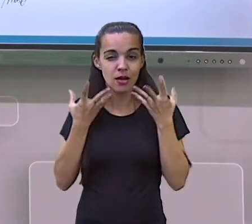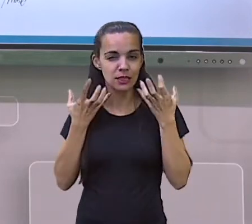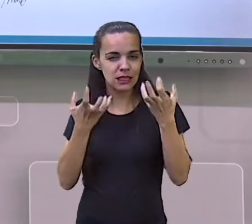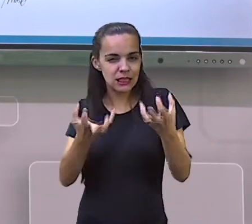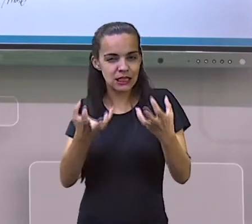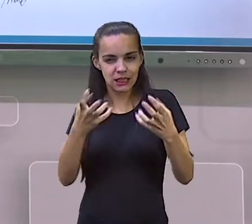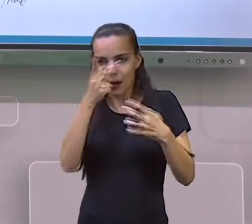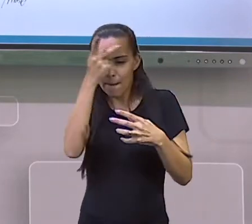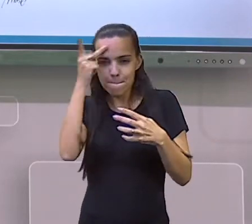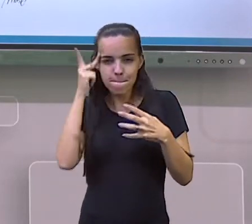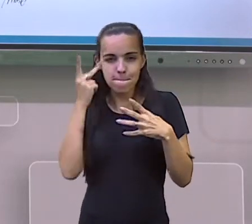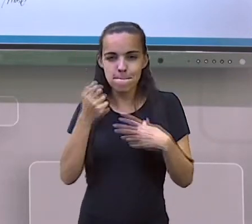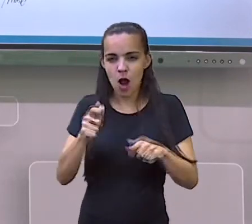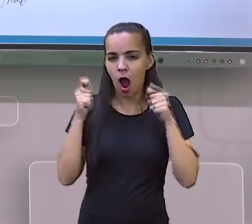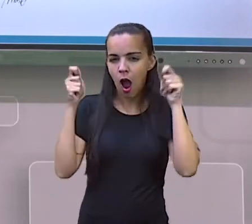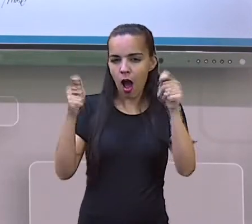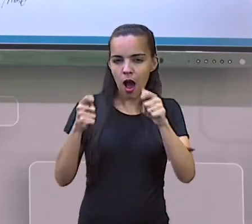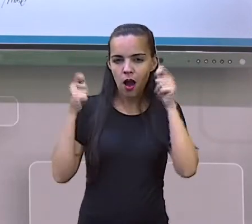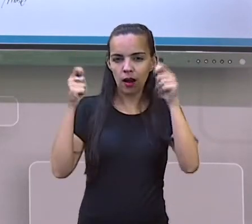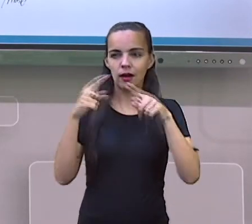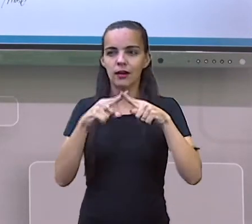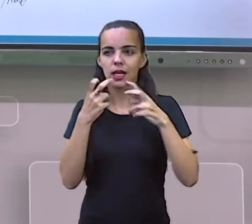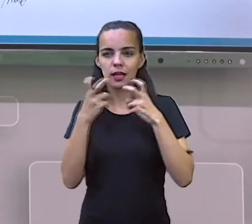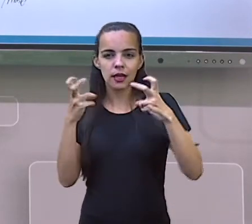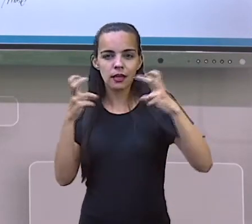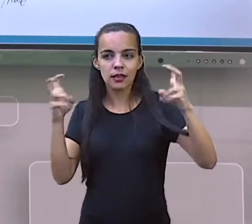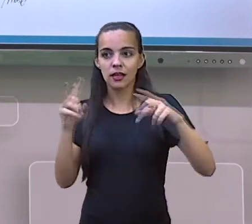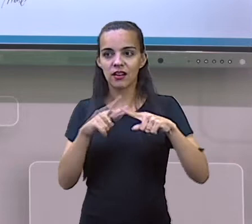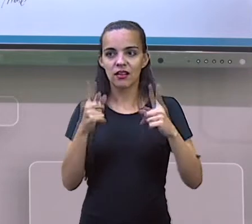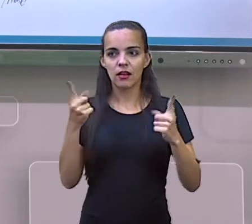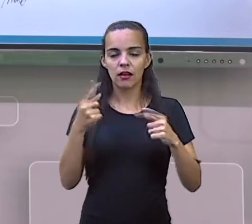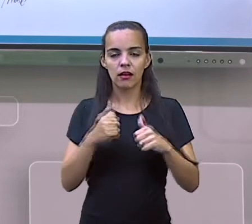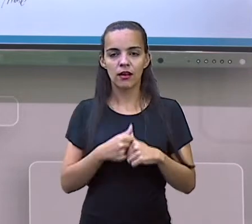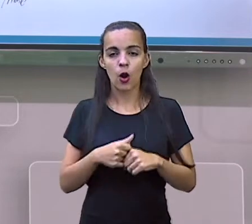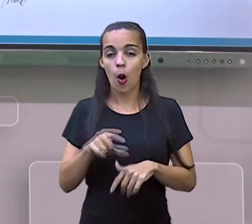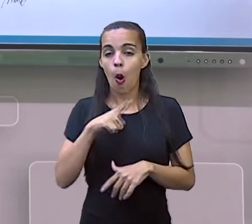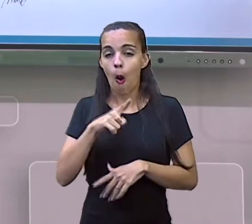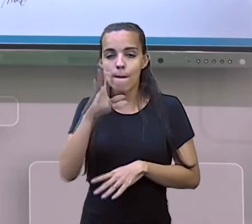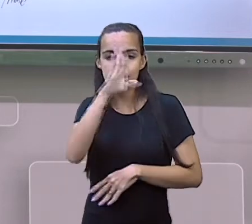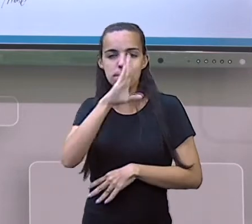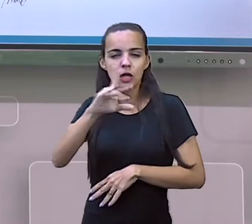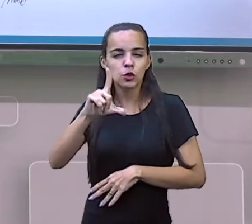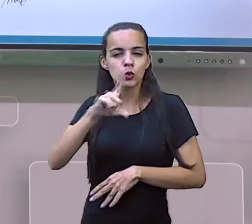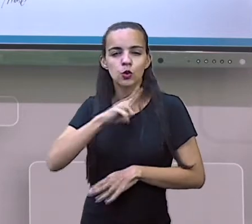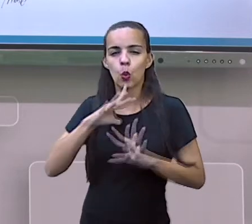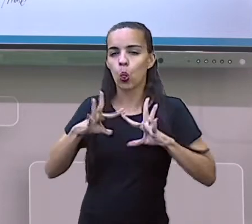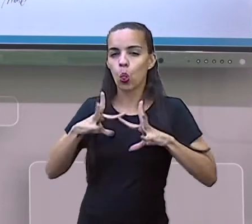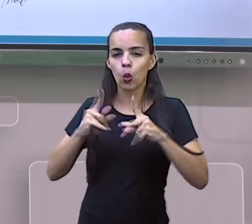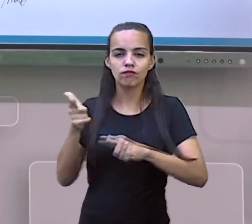ó, mudou. O Brasil tinha tudo para ganhar e perdeu.